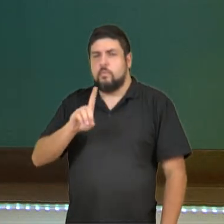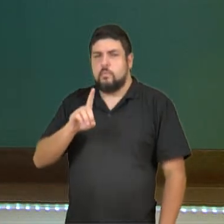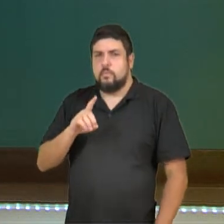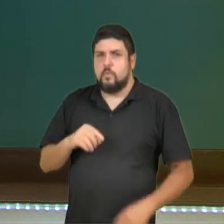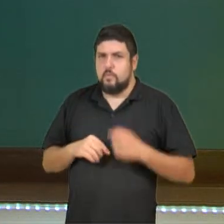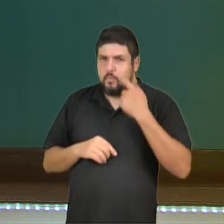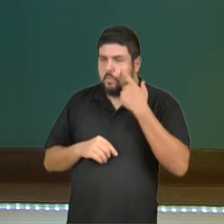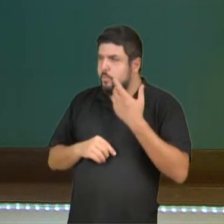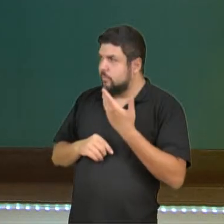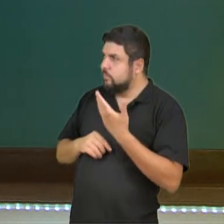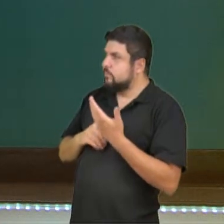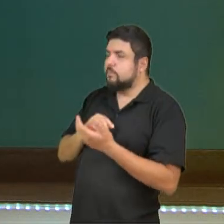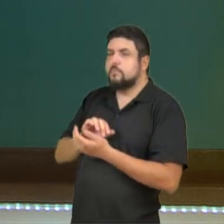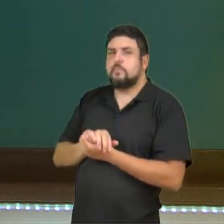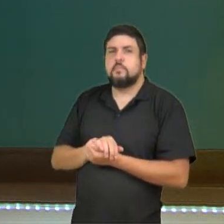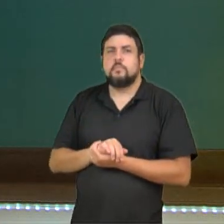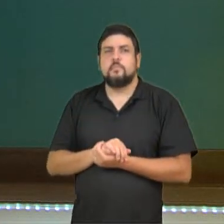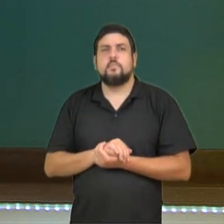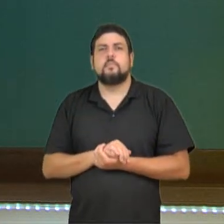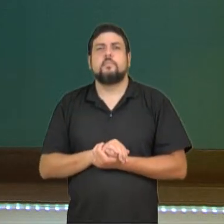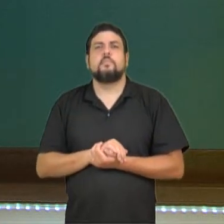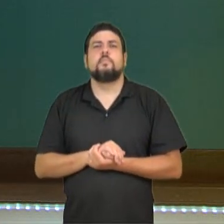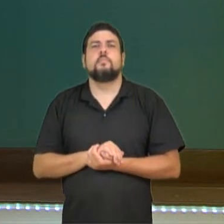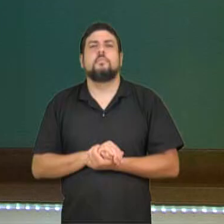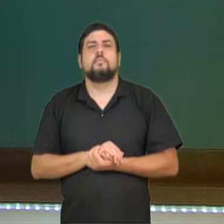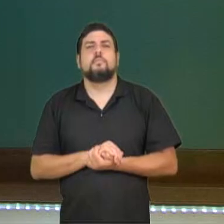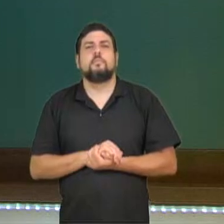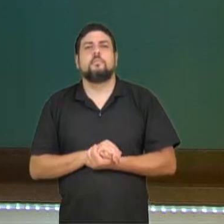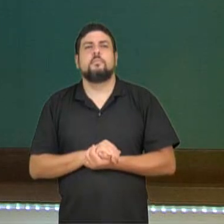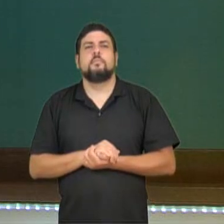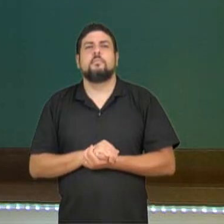são posicionados nesses lugares aqui.